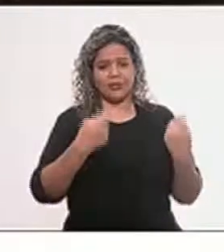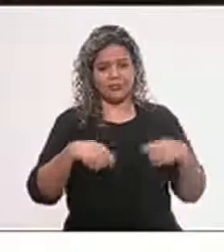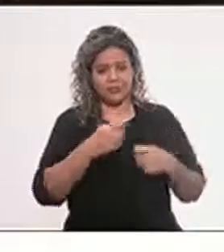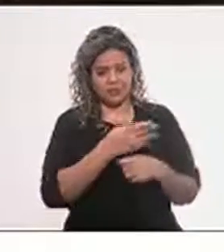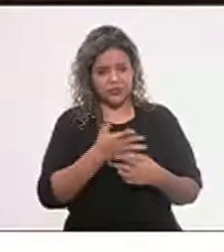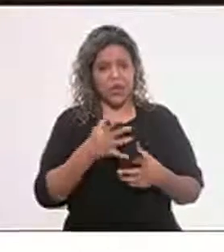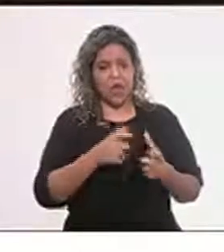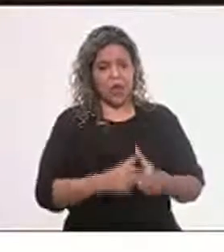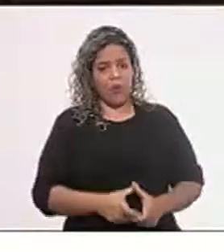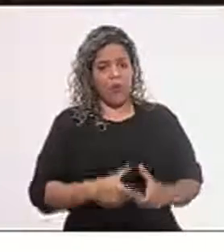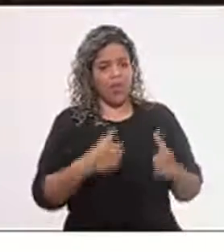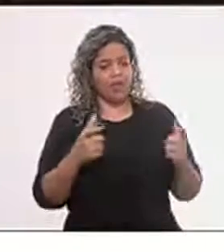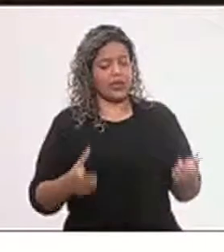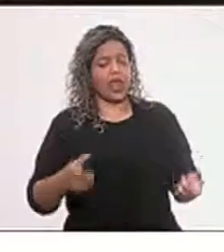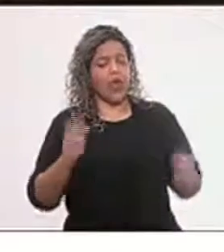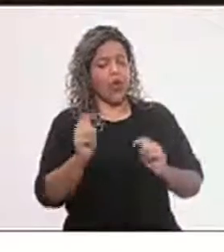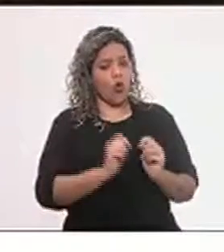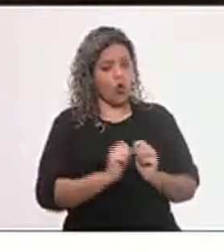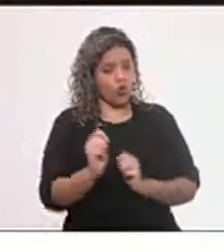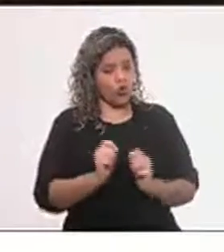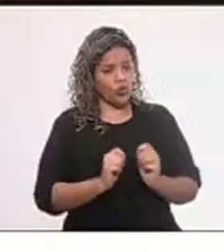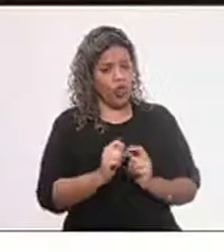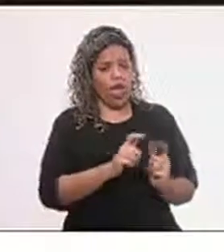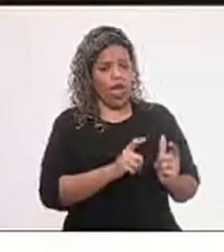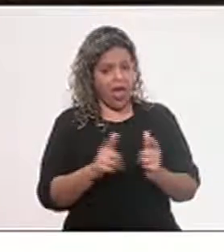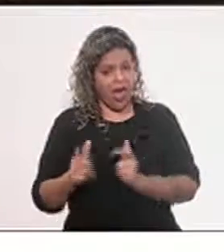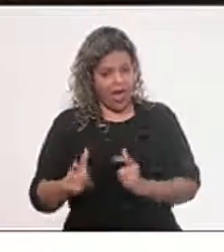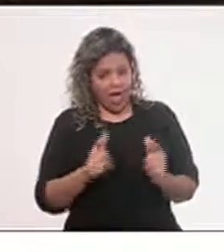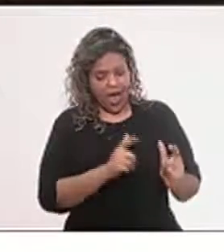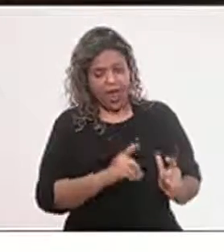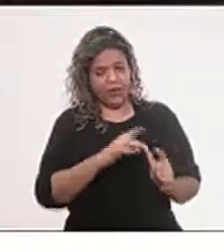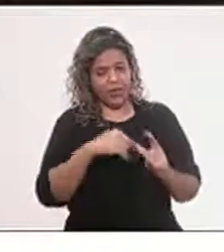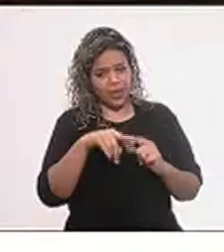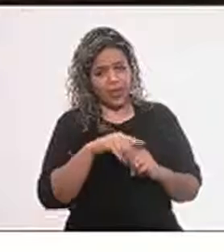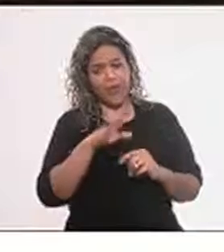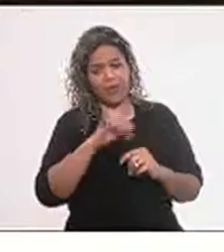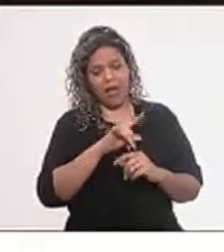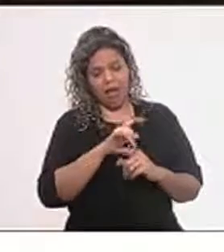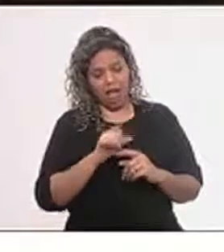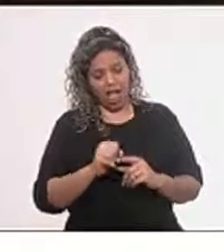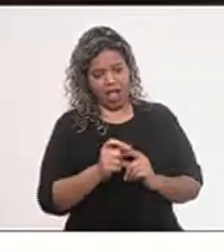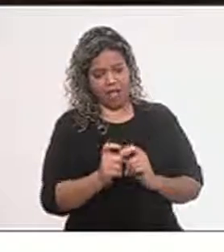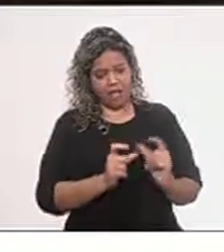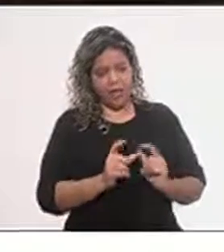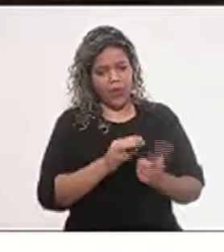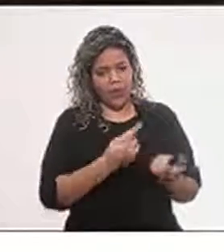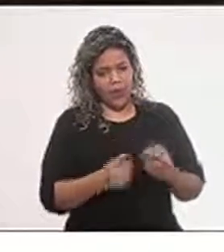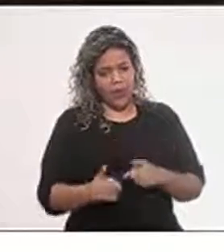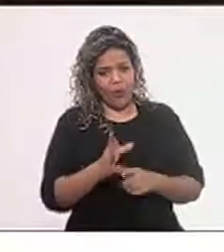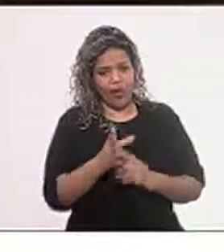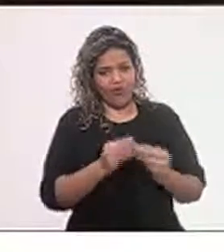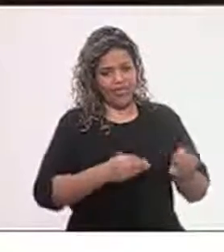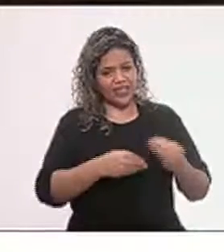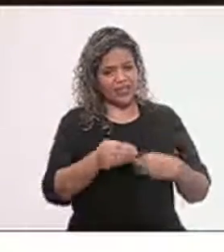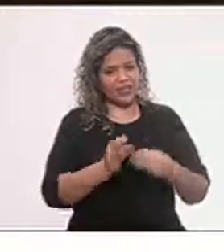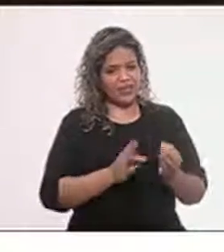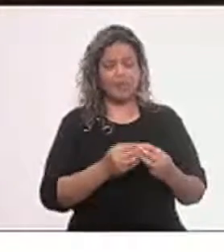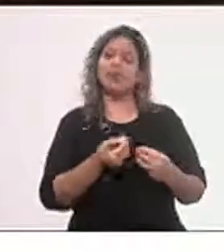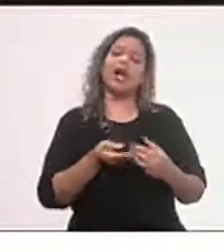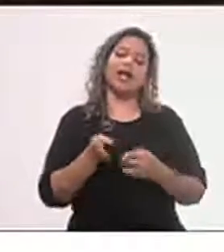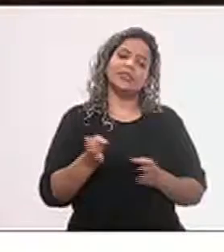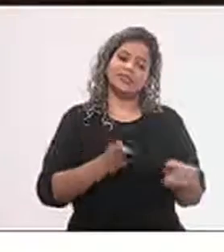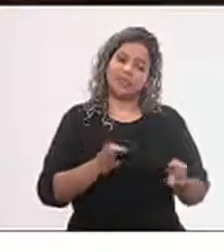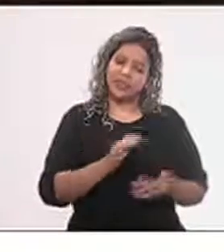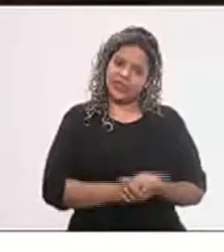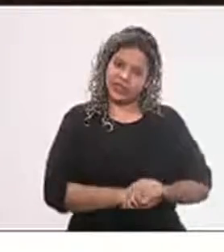por aumentar o controle sobre as armas e as munições, e não o contrário, de flexibilizar o